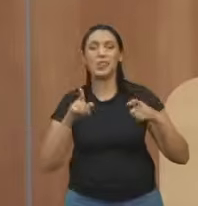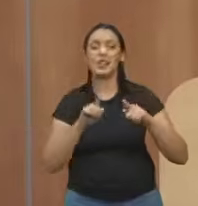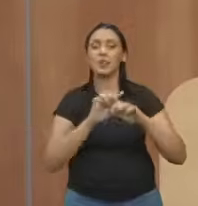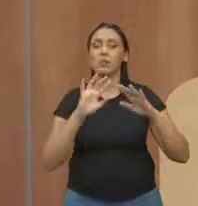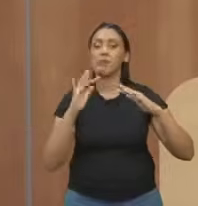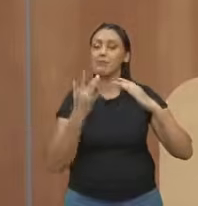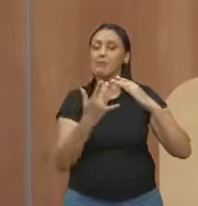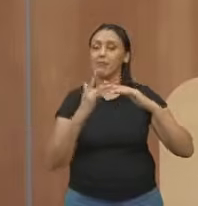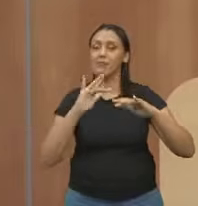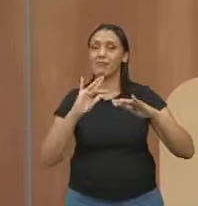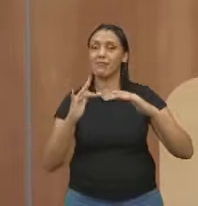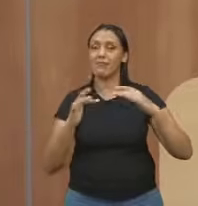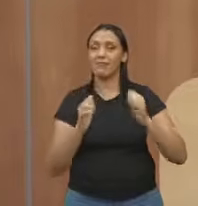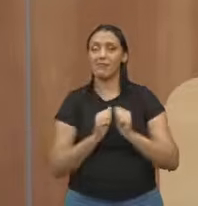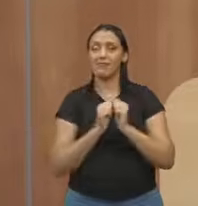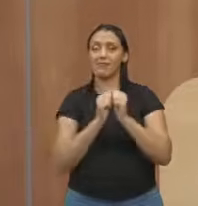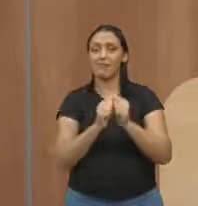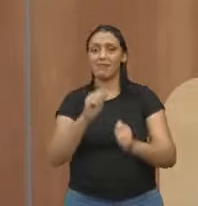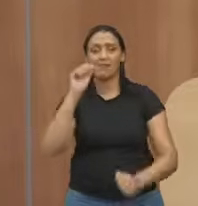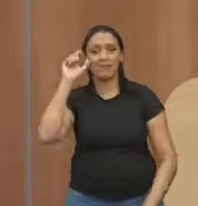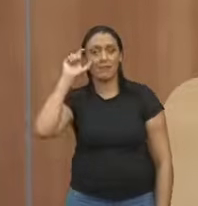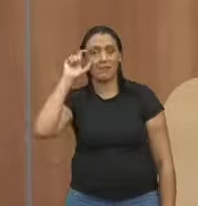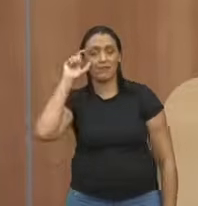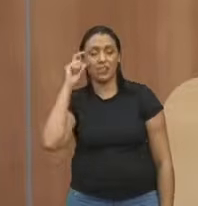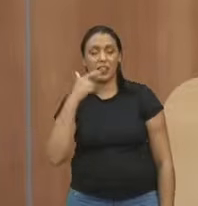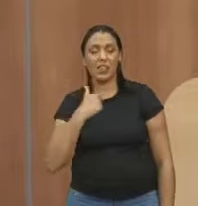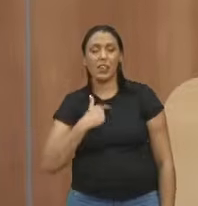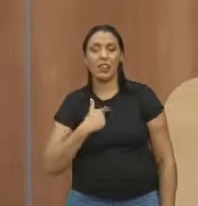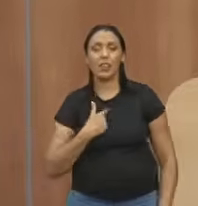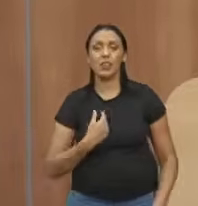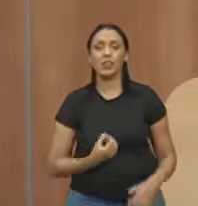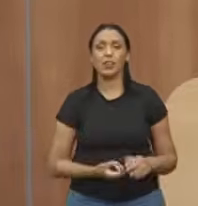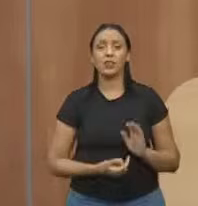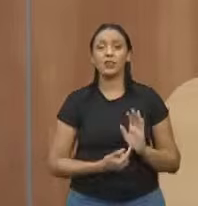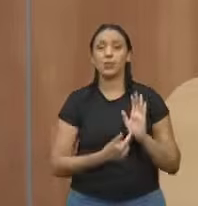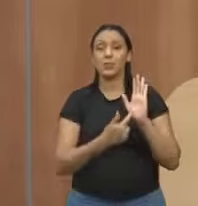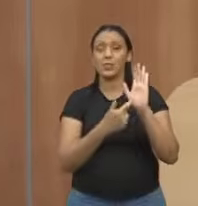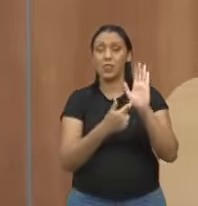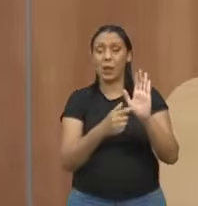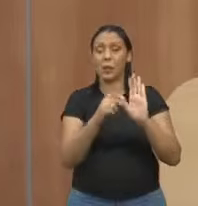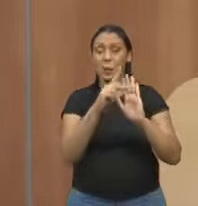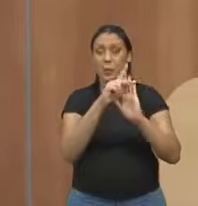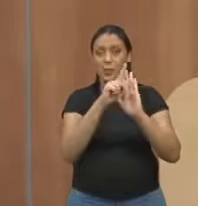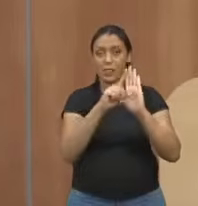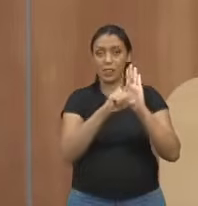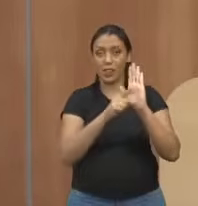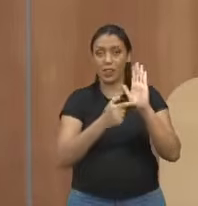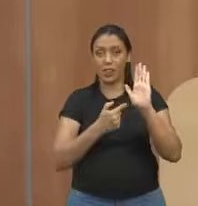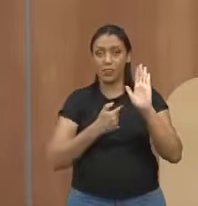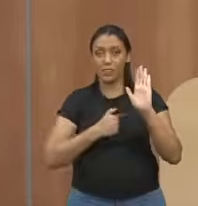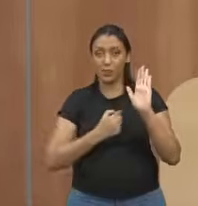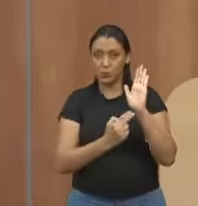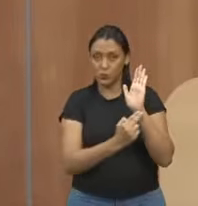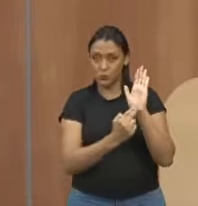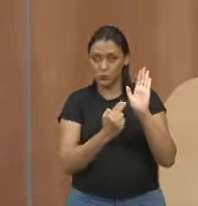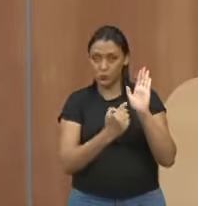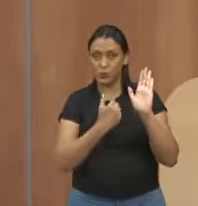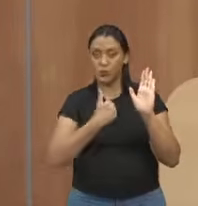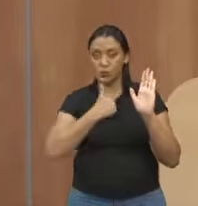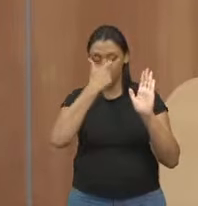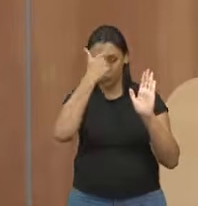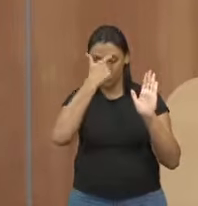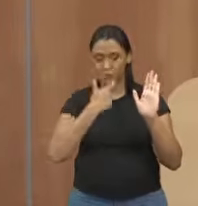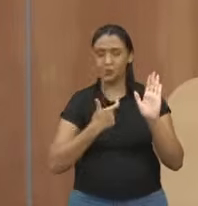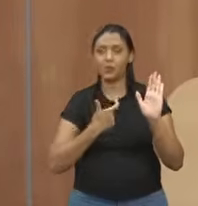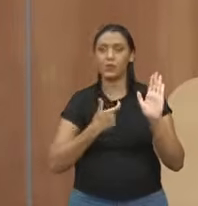Vou estar aqui apresentando um projeto de nossa autoria, né? Um projeto que institui no calendário oficial de